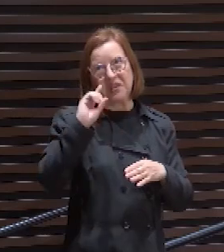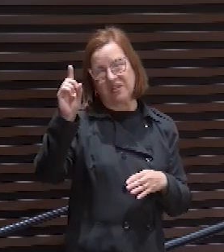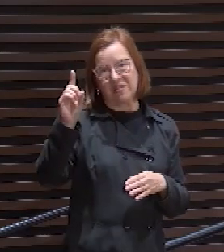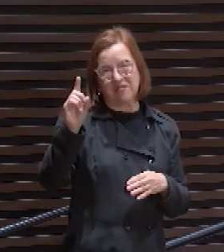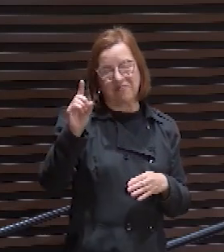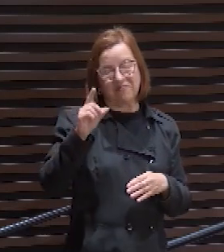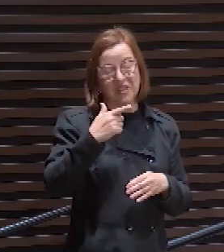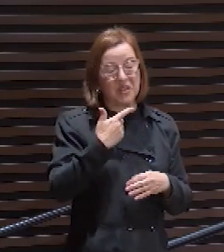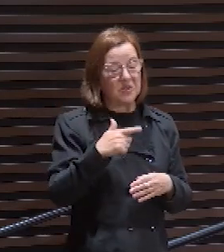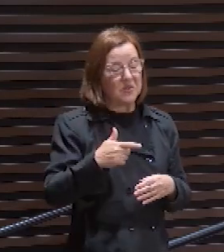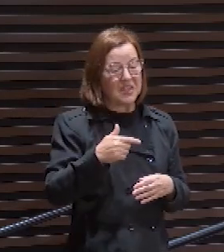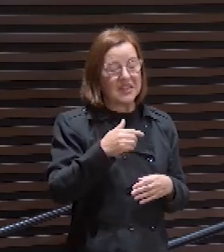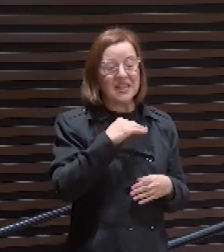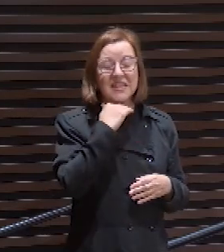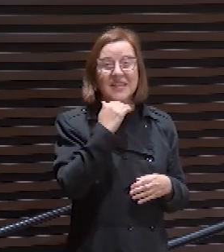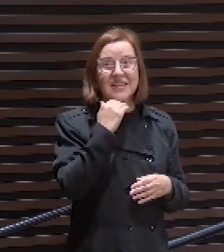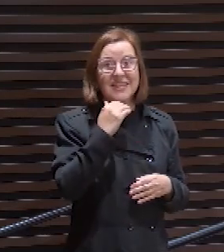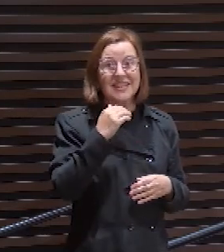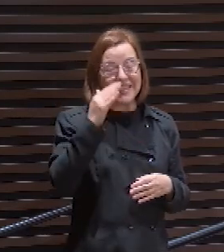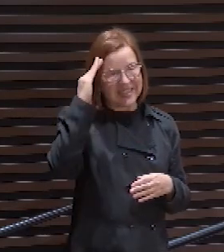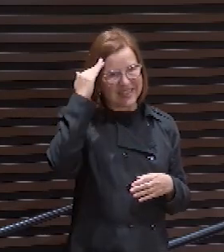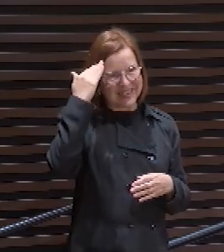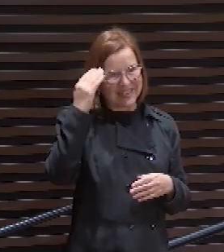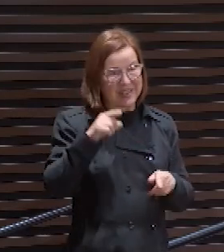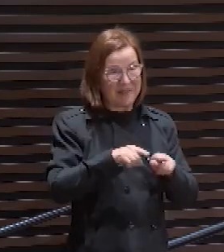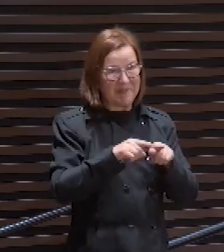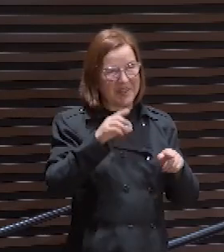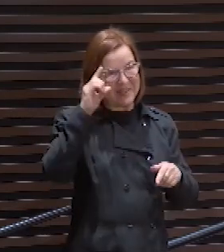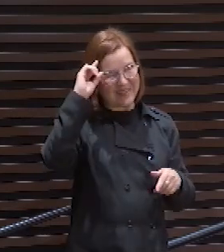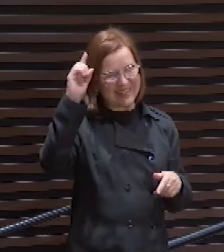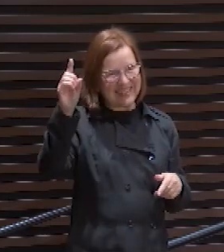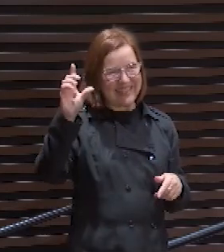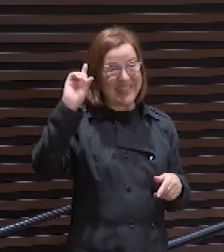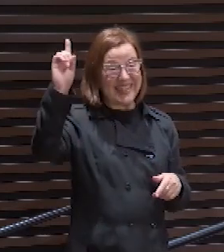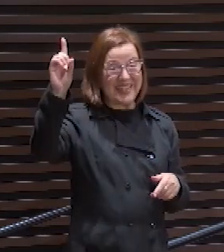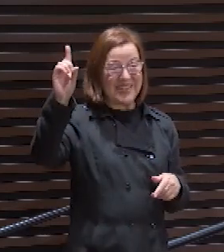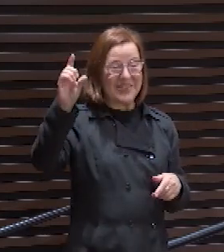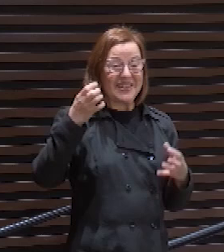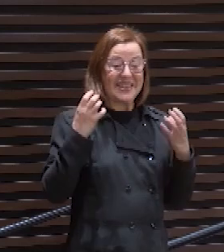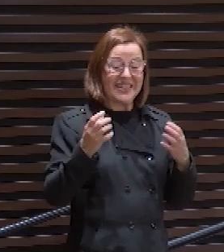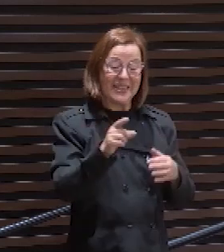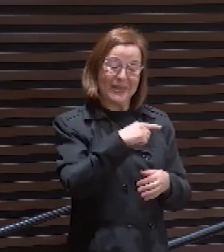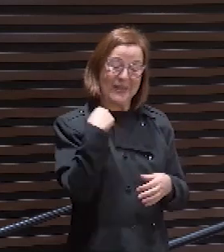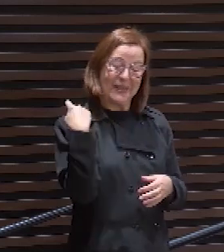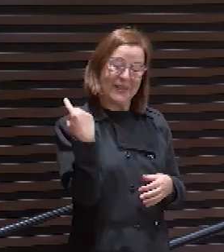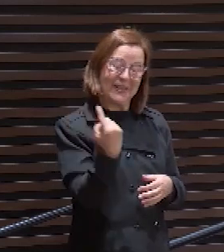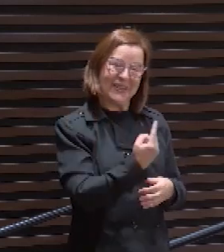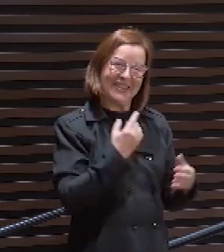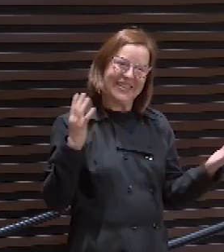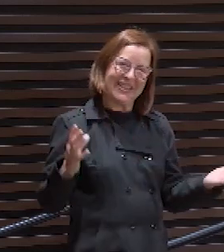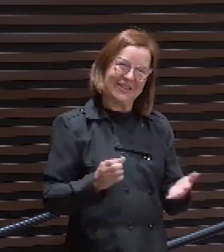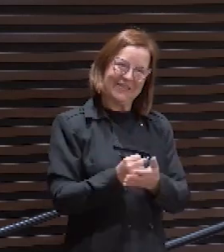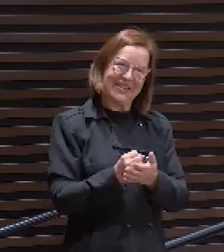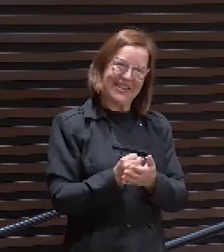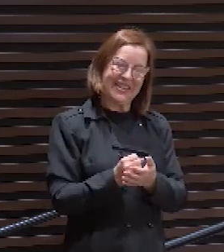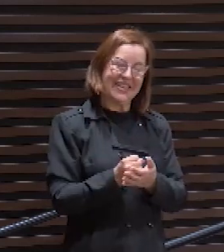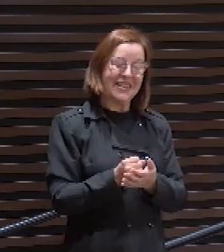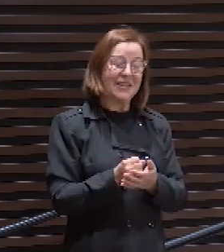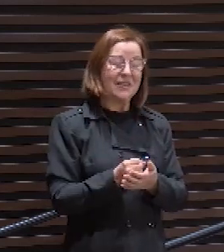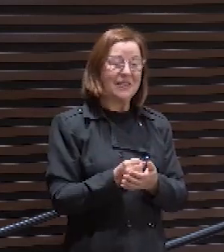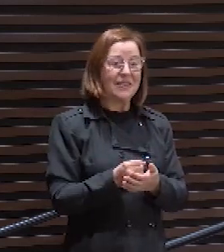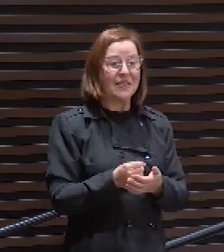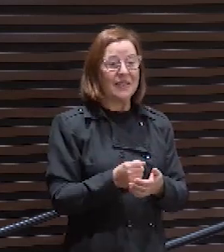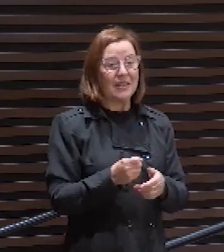dia Deus nos salvou. E só porque Ele nos salvou, só porque seu Espírito Santo age em